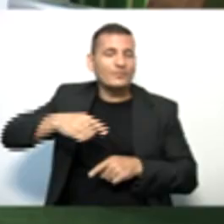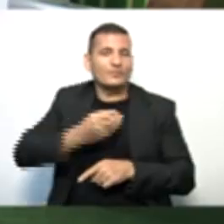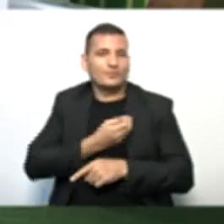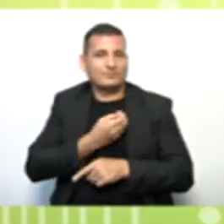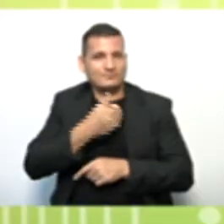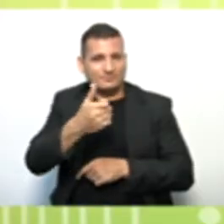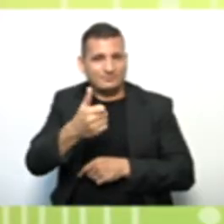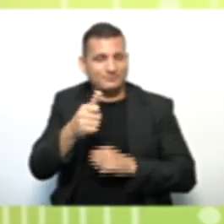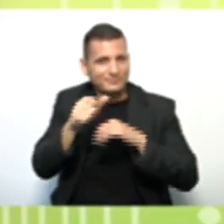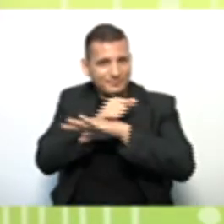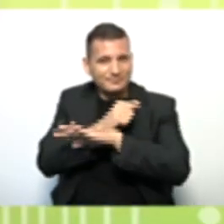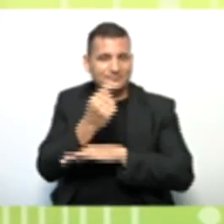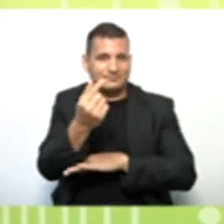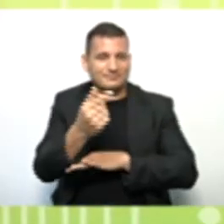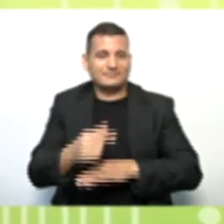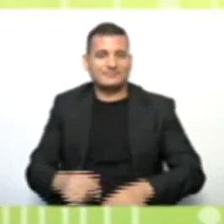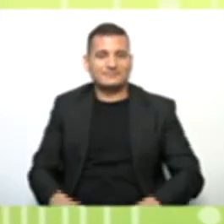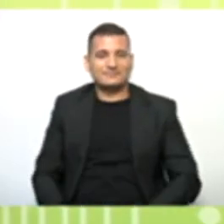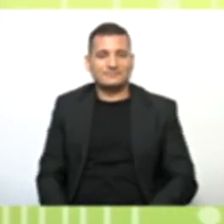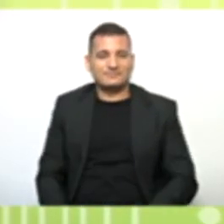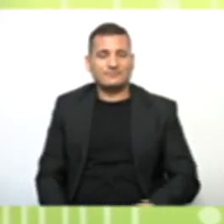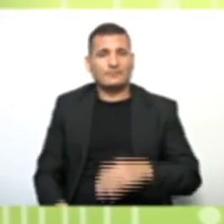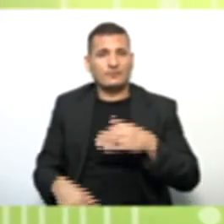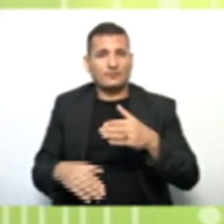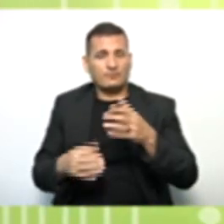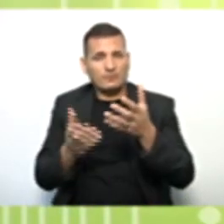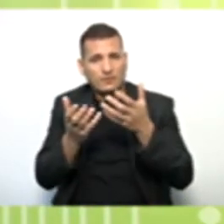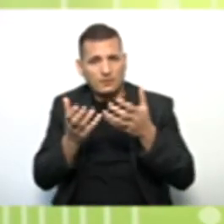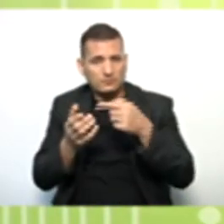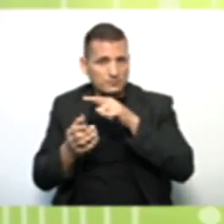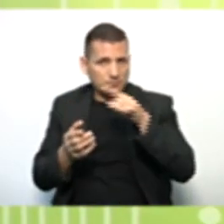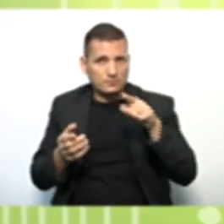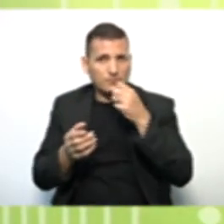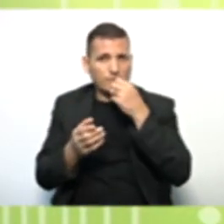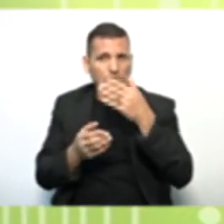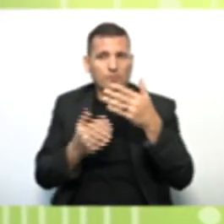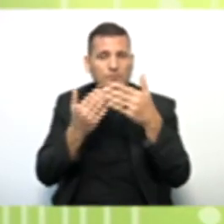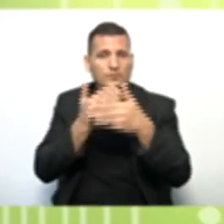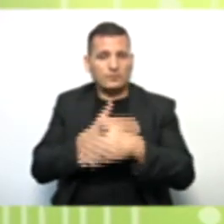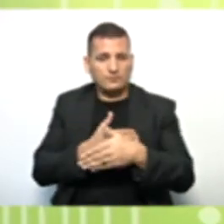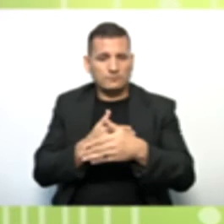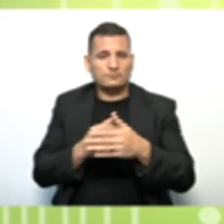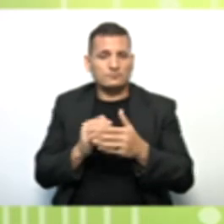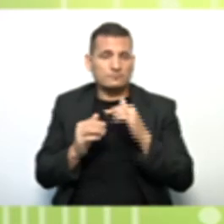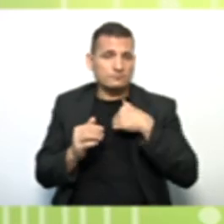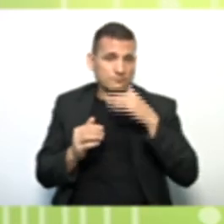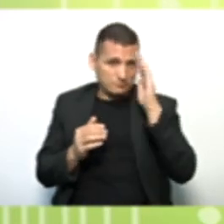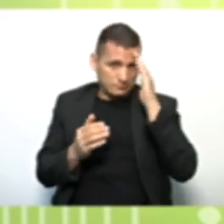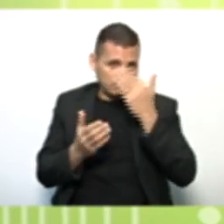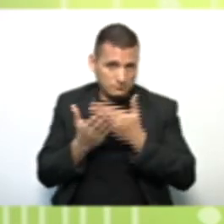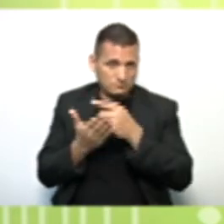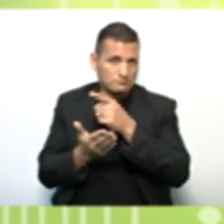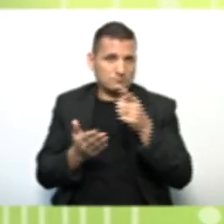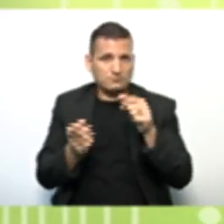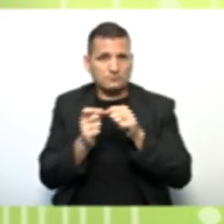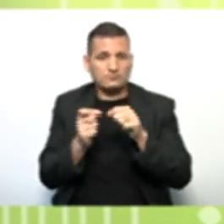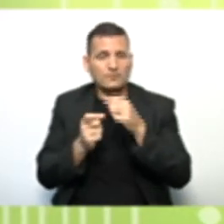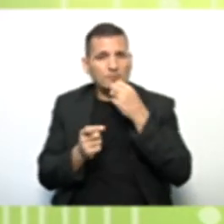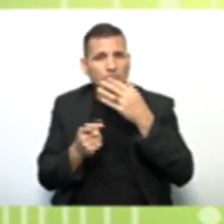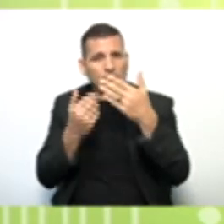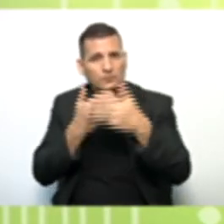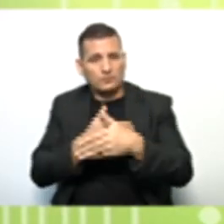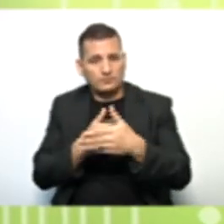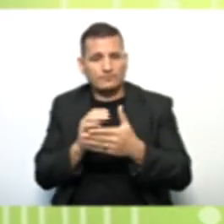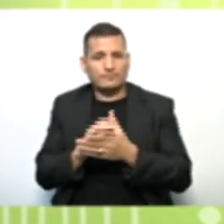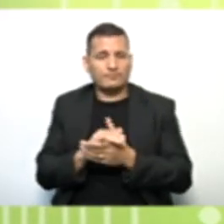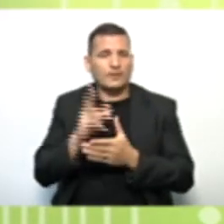pessoal. Gente, eu quero que vocês façam uma boa prova, tá? Eu acredito que vocês vão fazer uma boa prova. Tá bom?